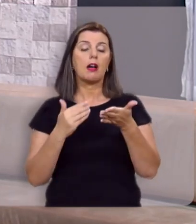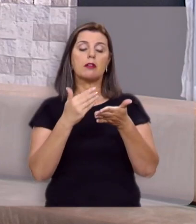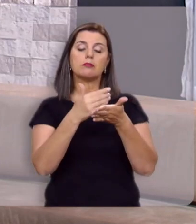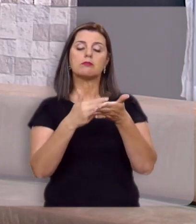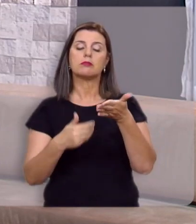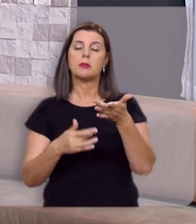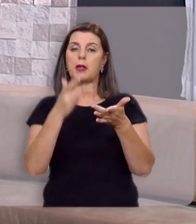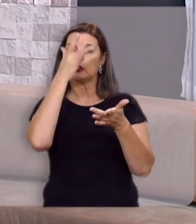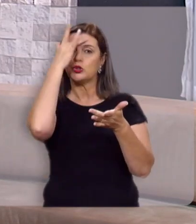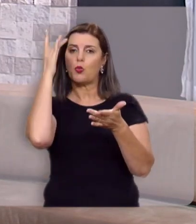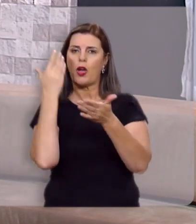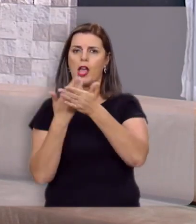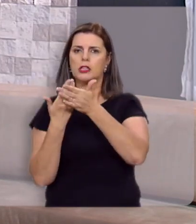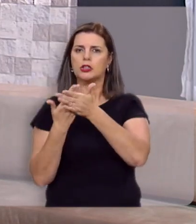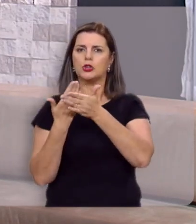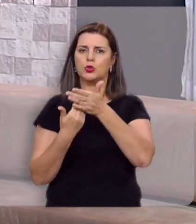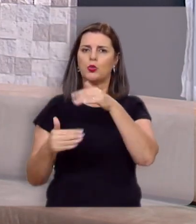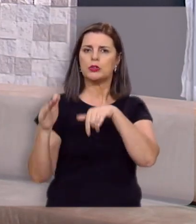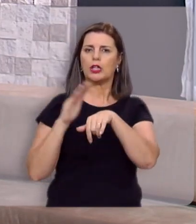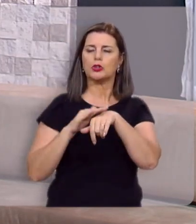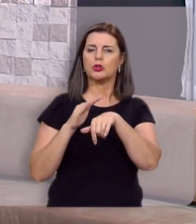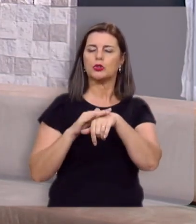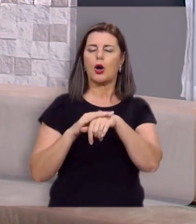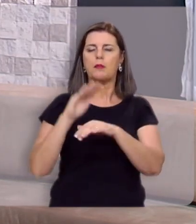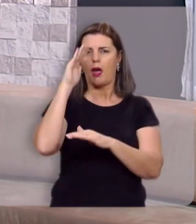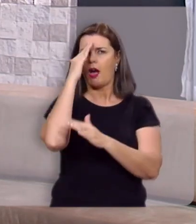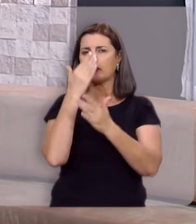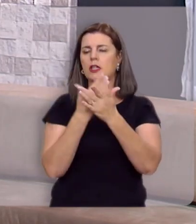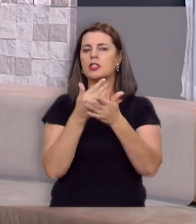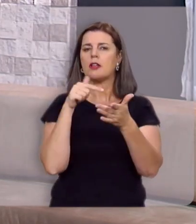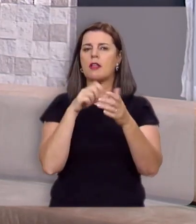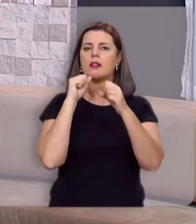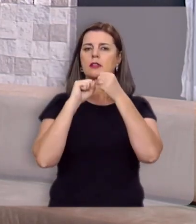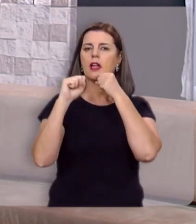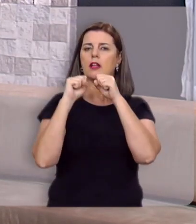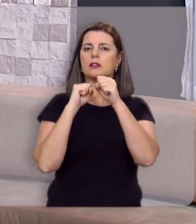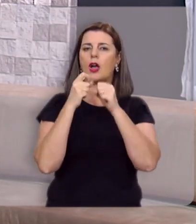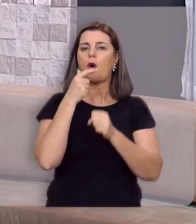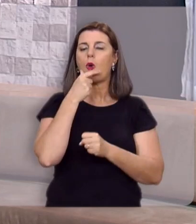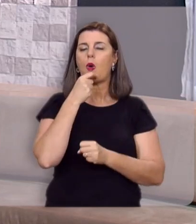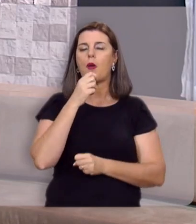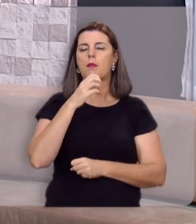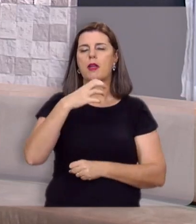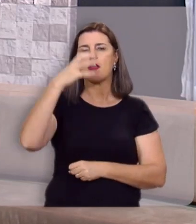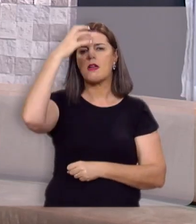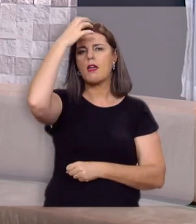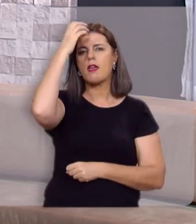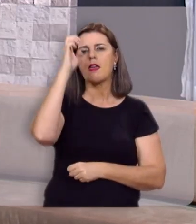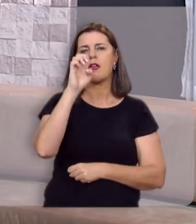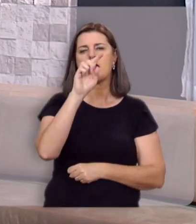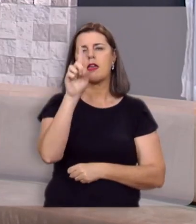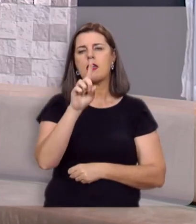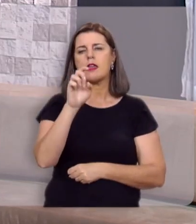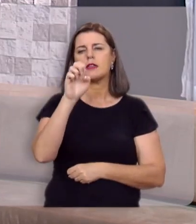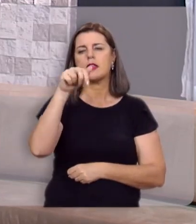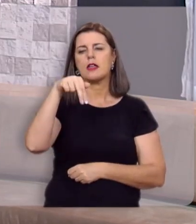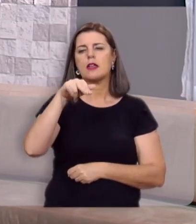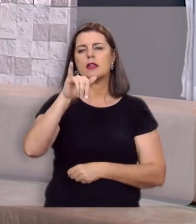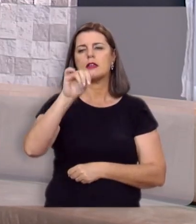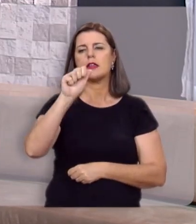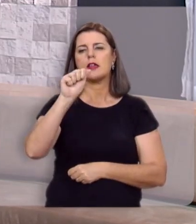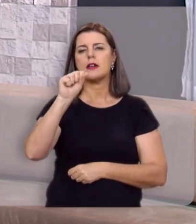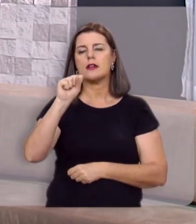dos estudiosos acredita que este salmo foi escrito pelo rei Ezequias, um homem